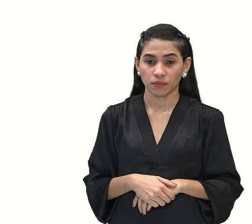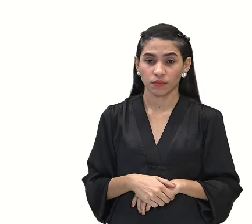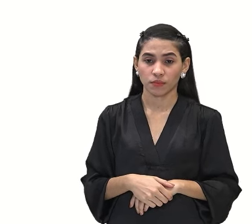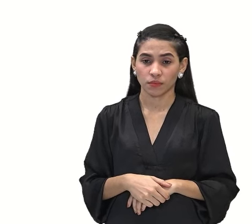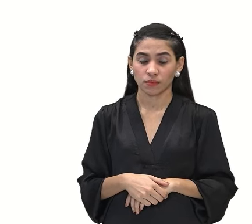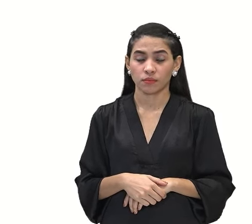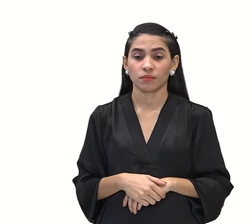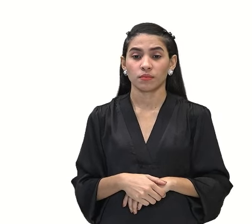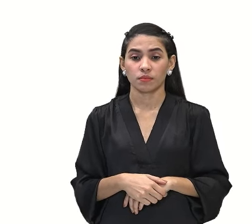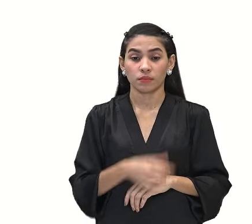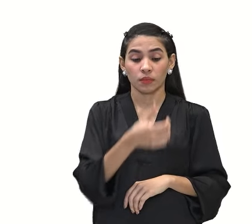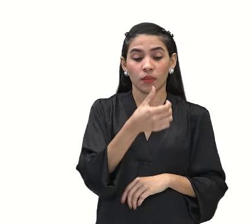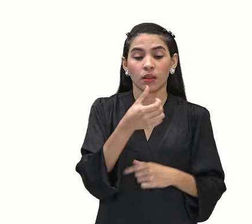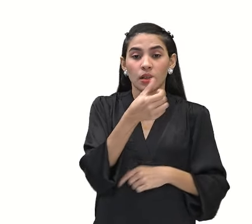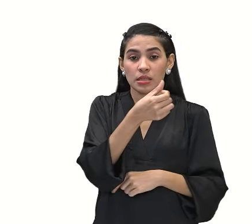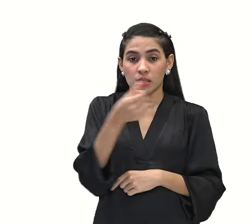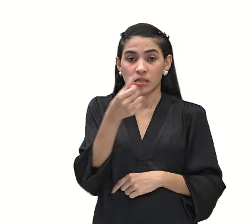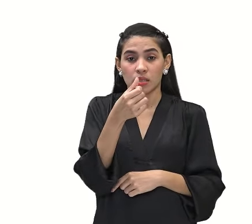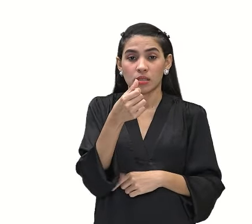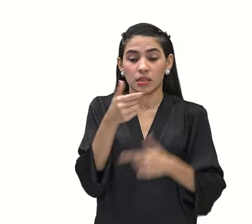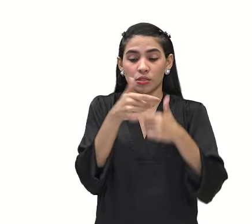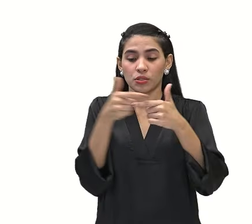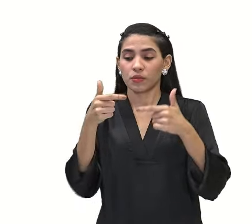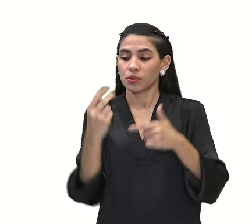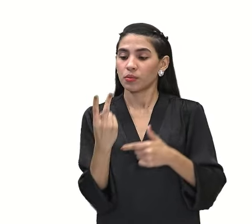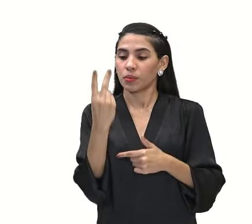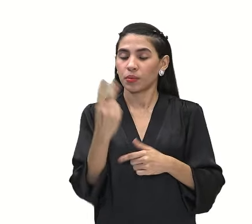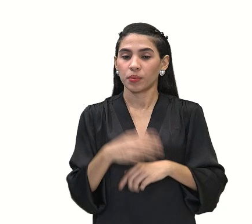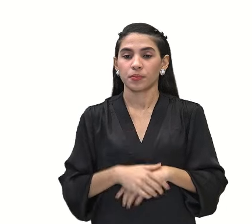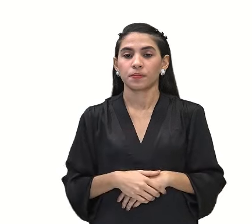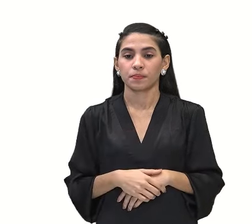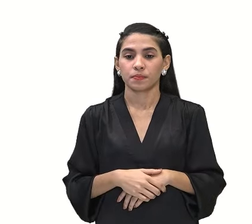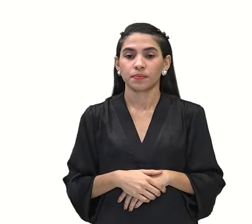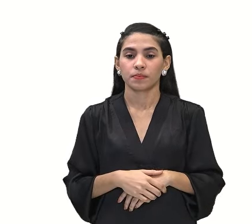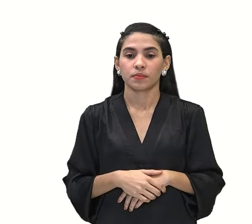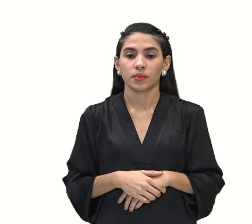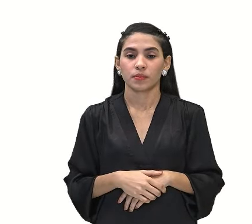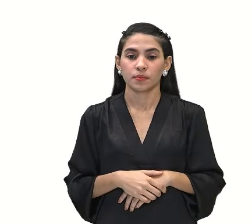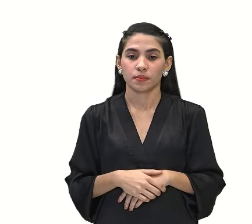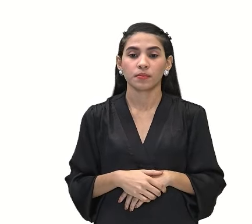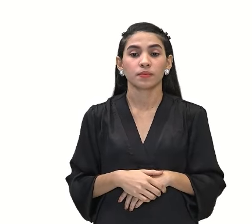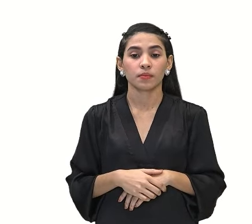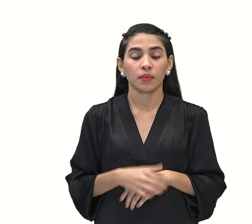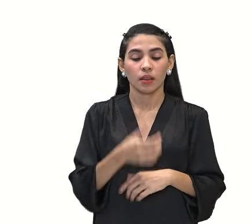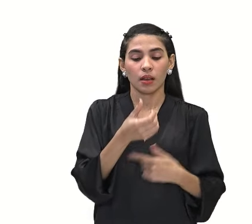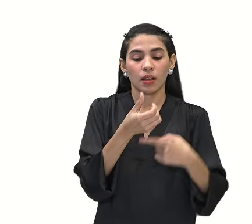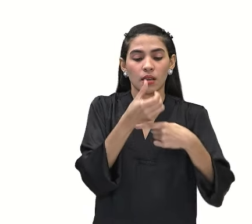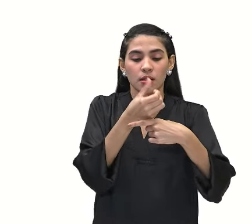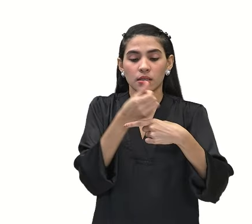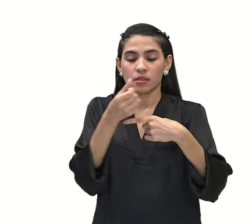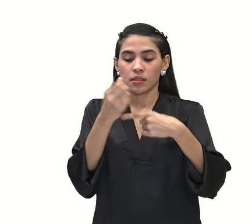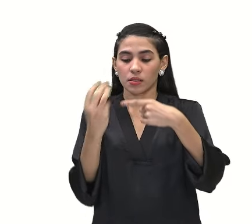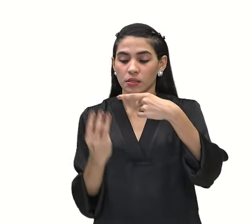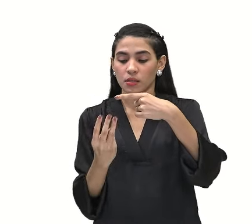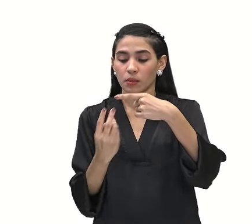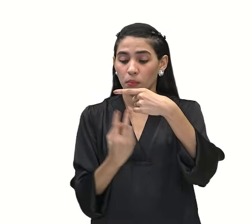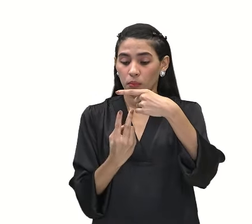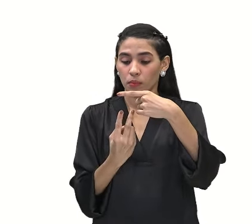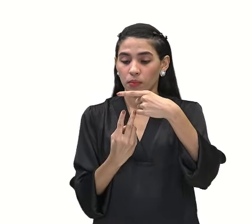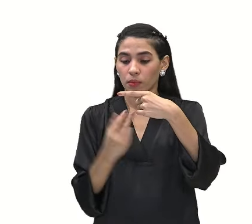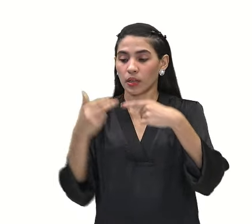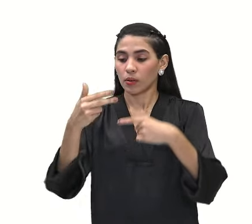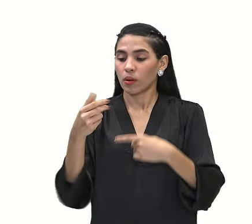o 66 e divide por 2 que é o espaçamento Então olha só 66 di por 2